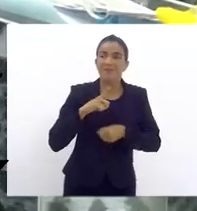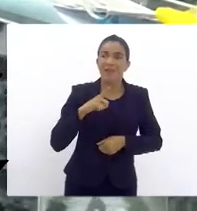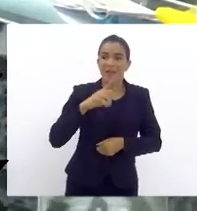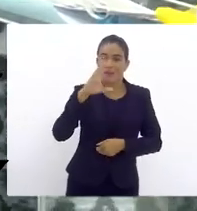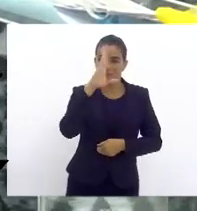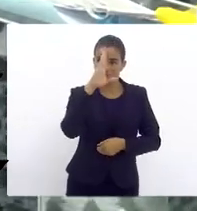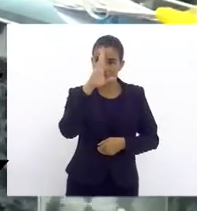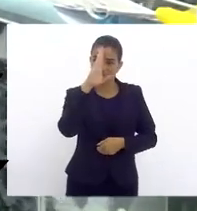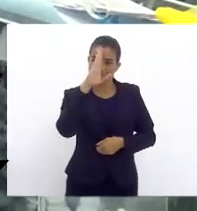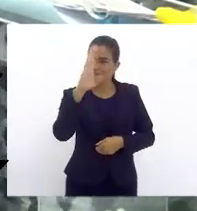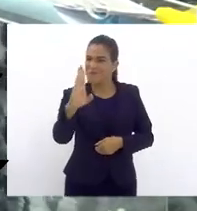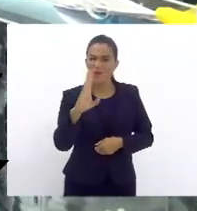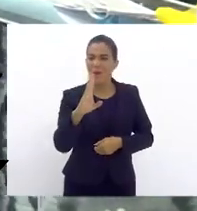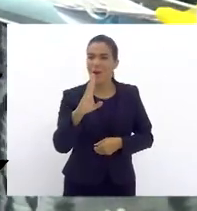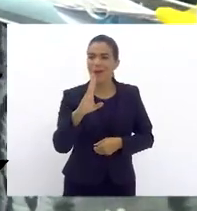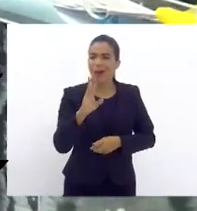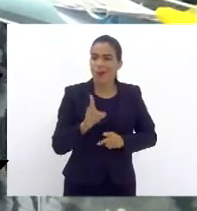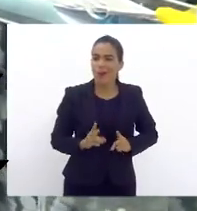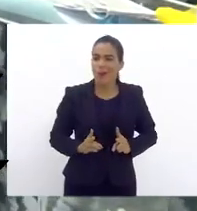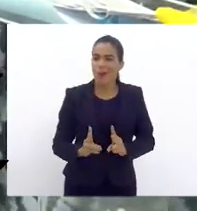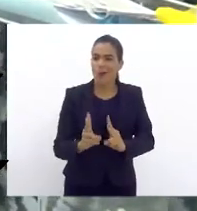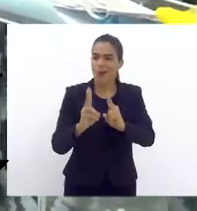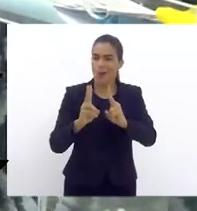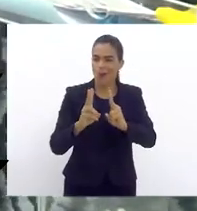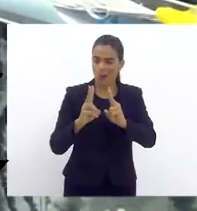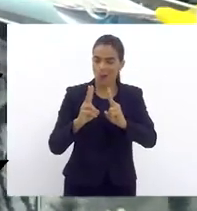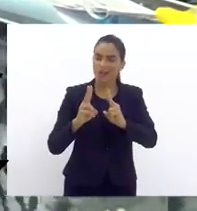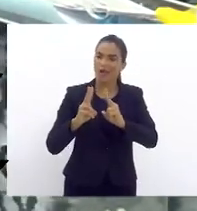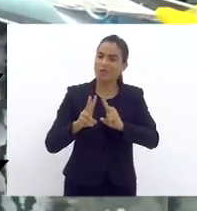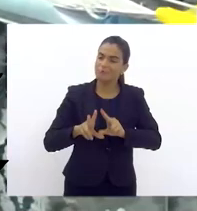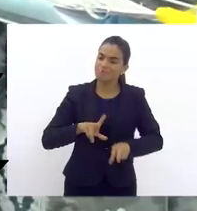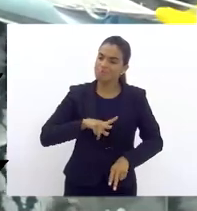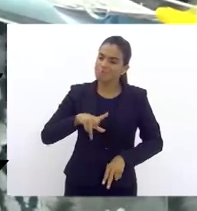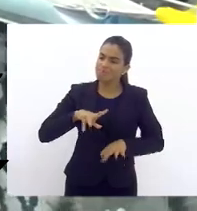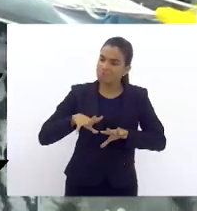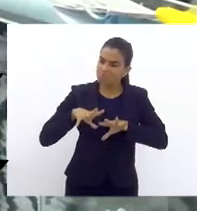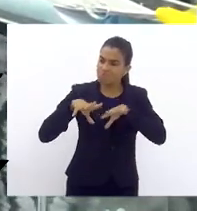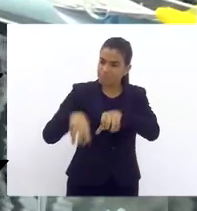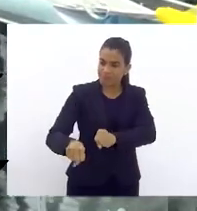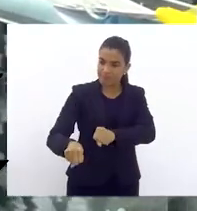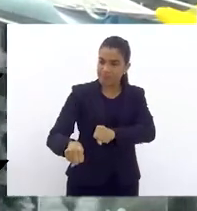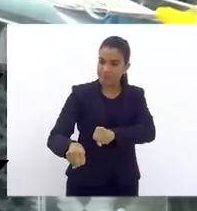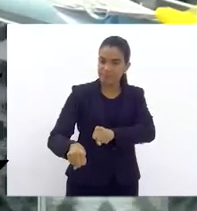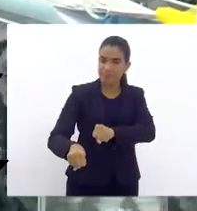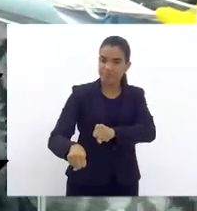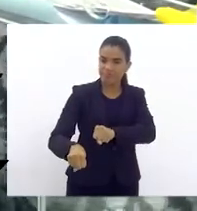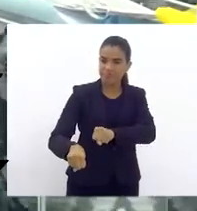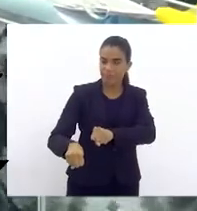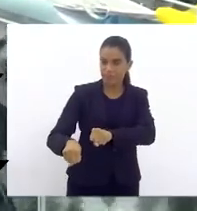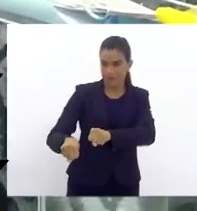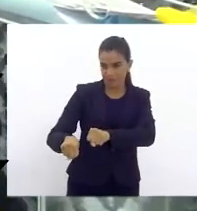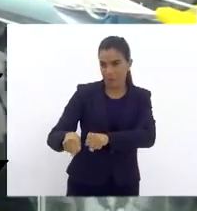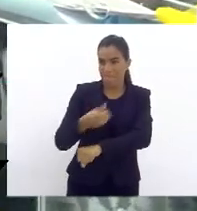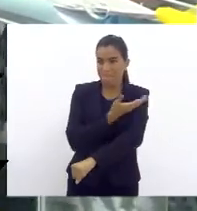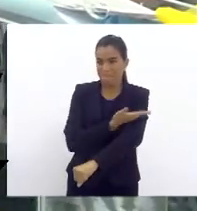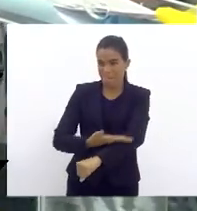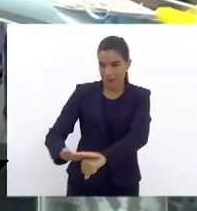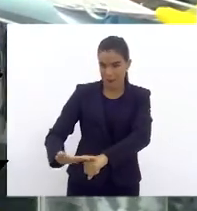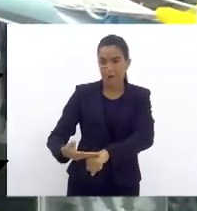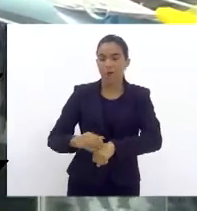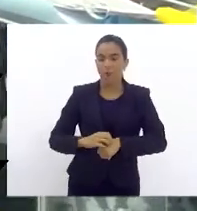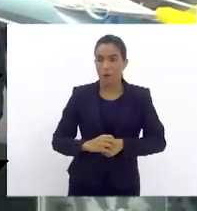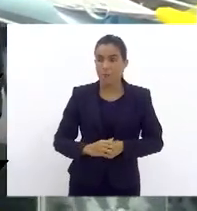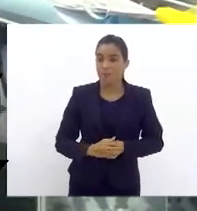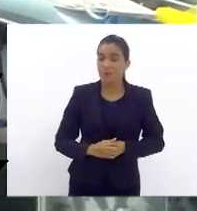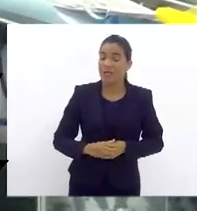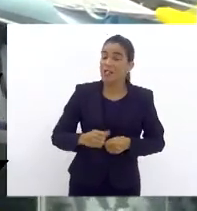prioridade da continuidade da colonização em que nós aqui compreendemos em torno da religião e